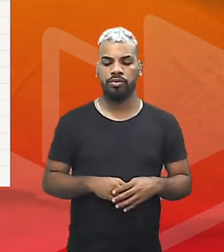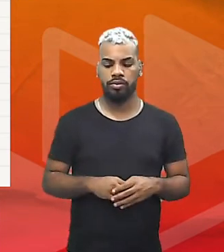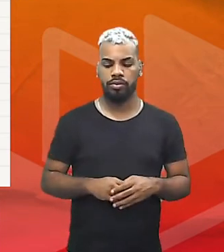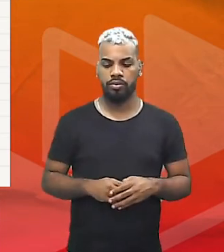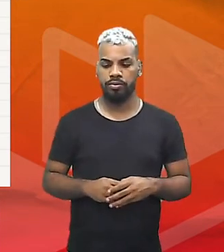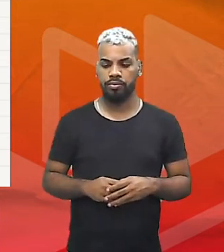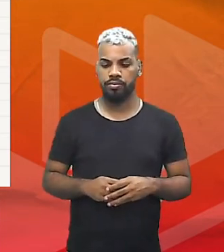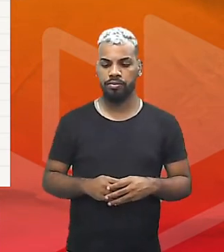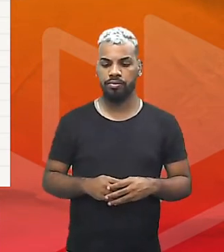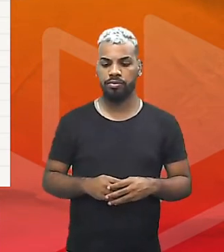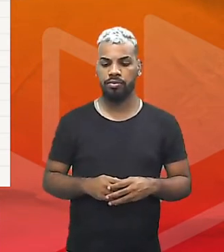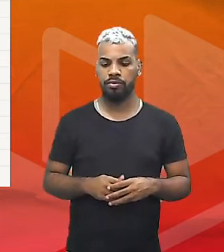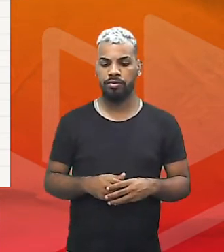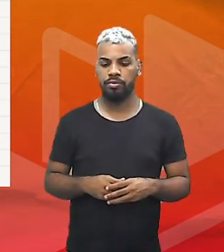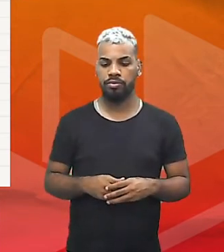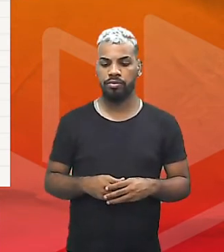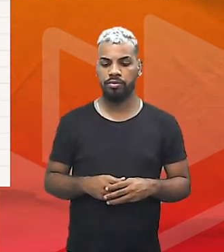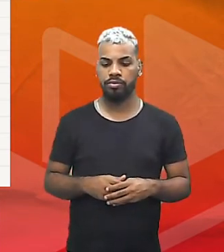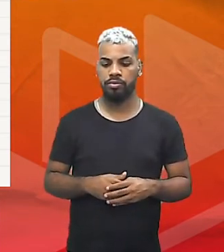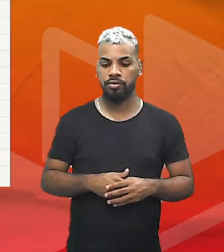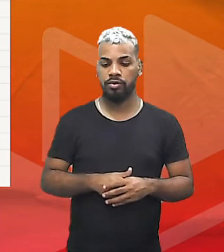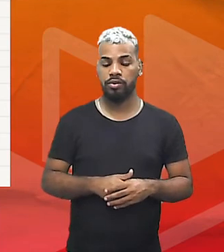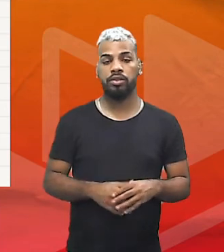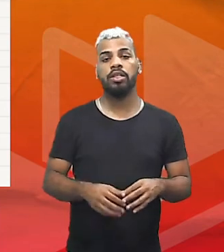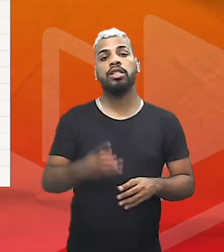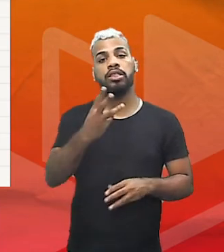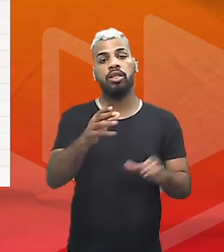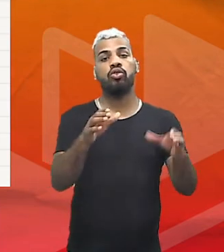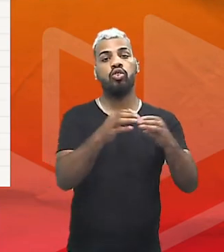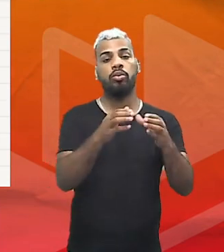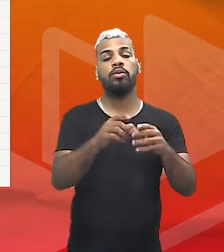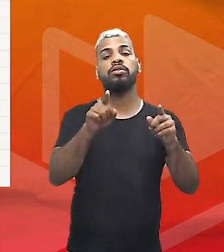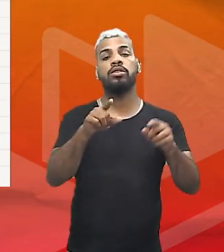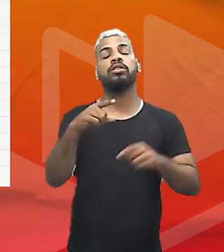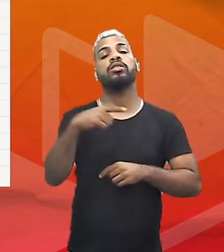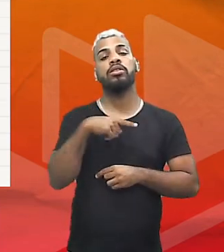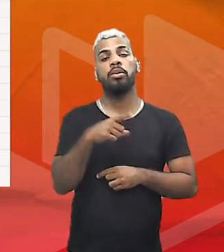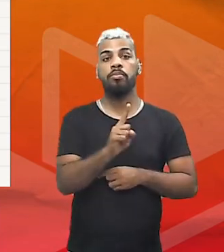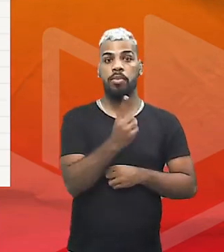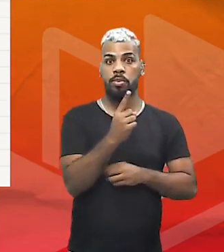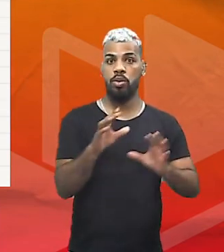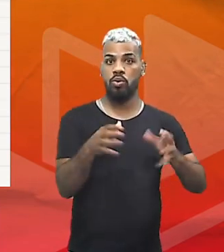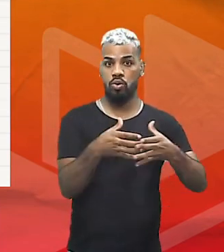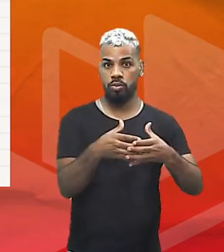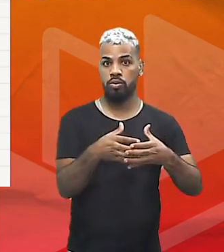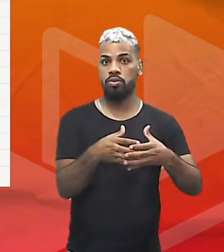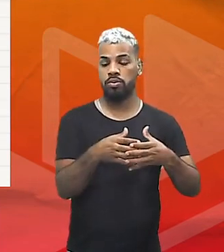Quando você diz que eles são classificados em três grupos a gente vai fazer assim o primeiro grupo